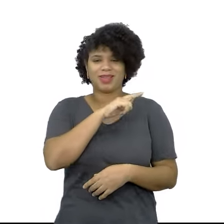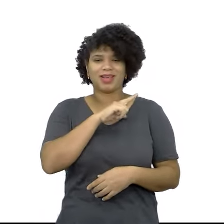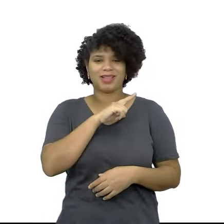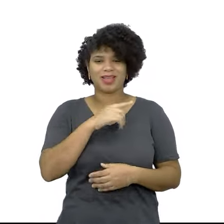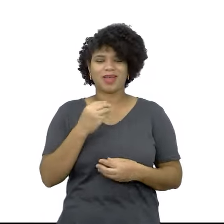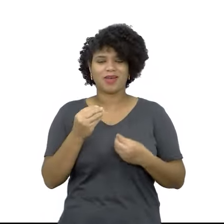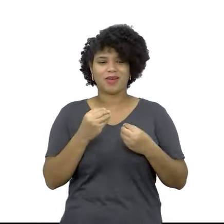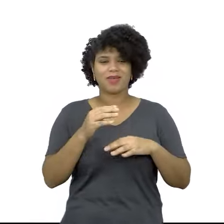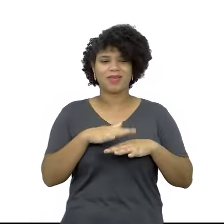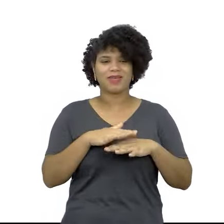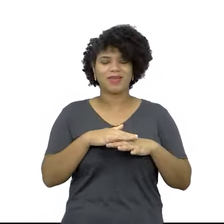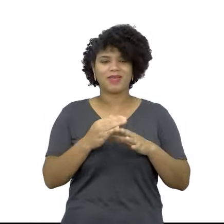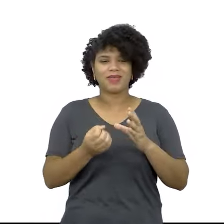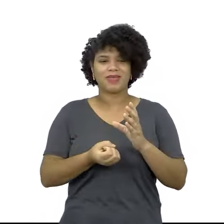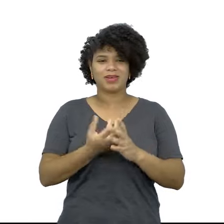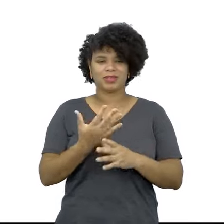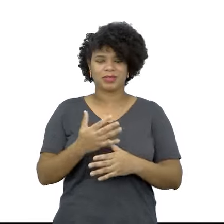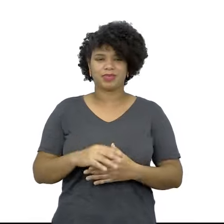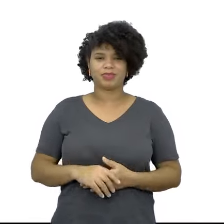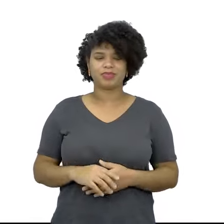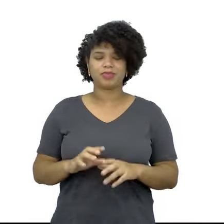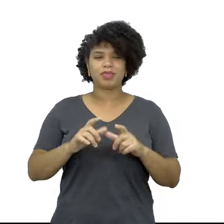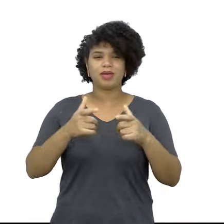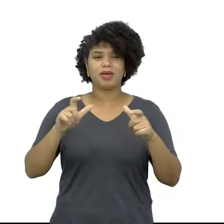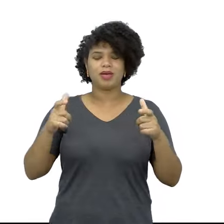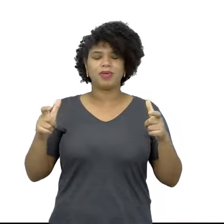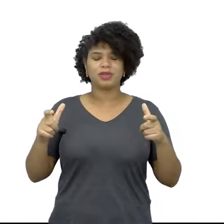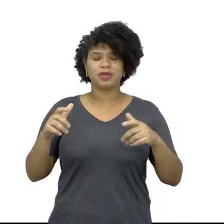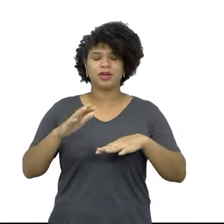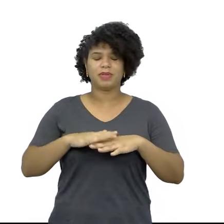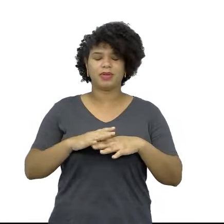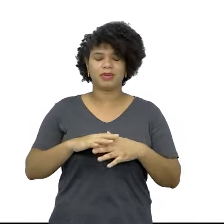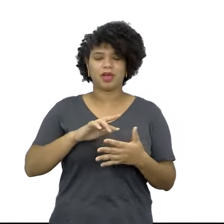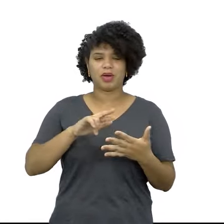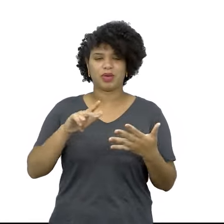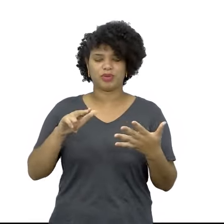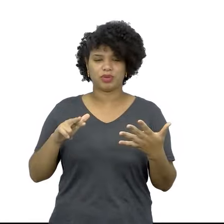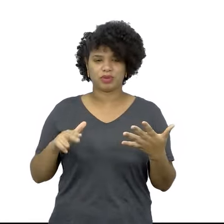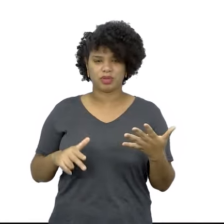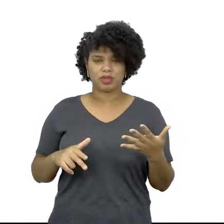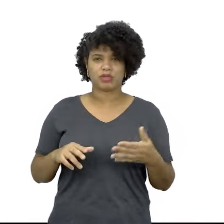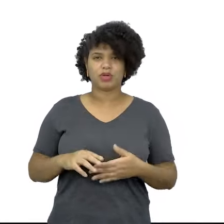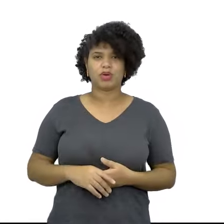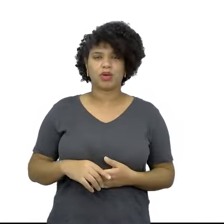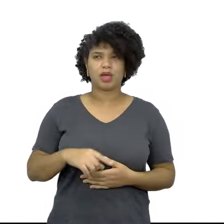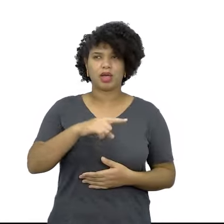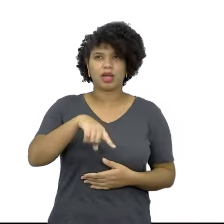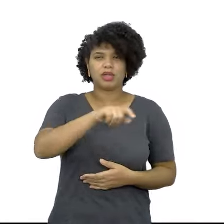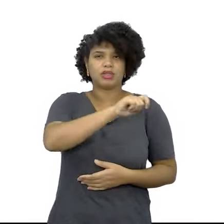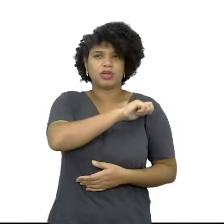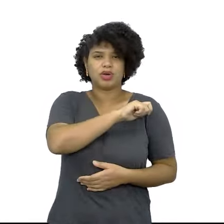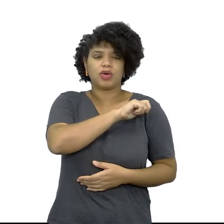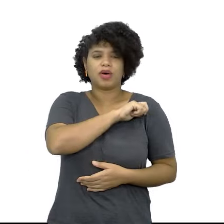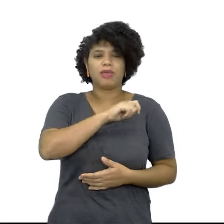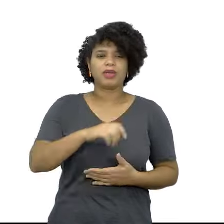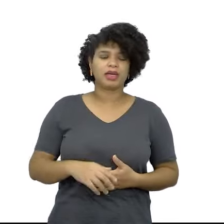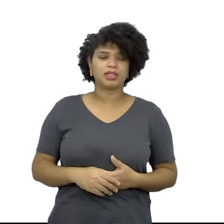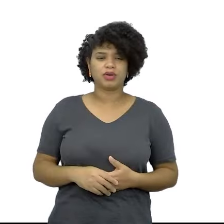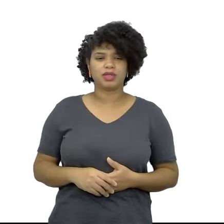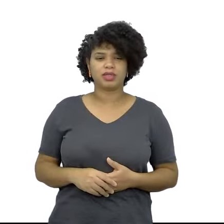um engajamento e ampliar, com certeza, os conhecimentos dos nossos estudantes, né?